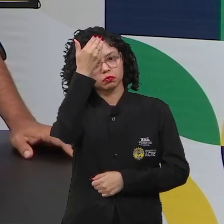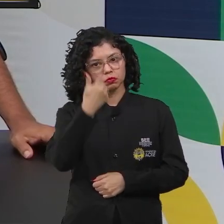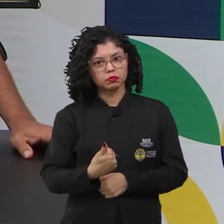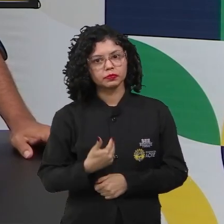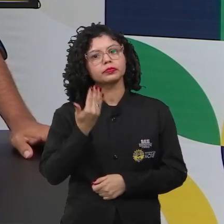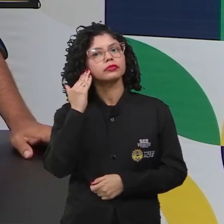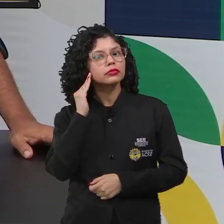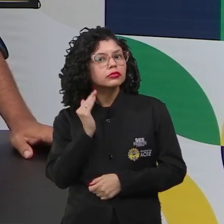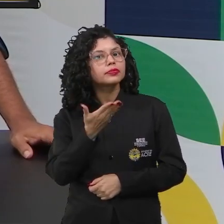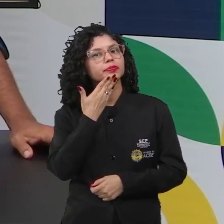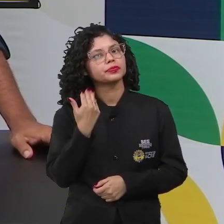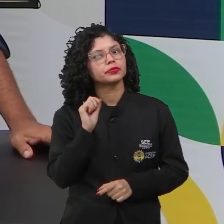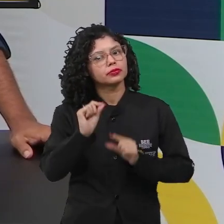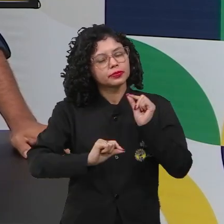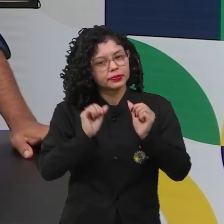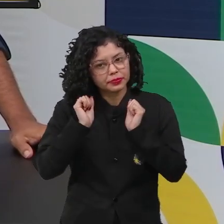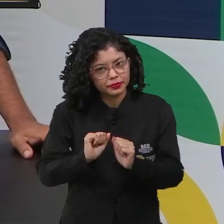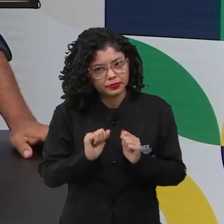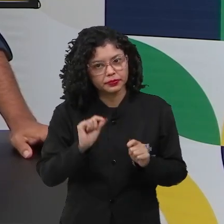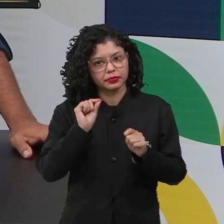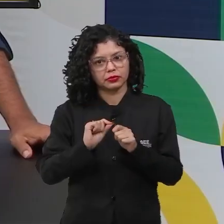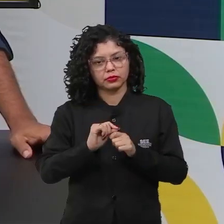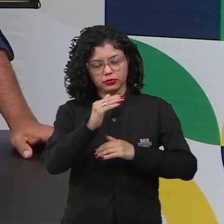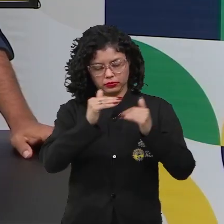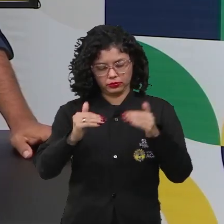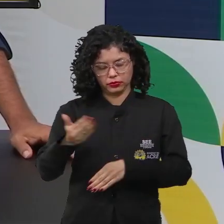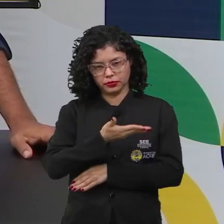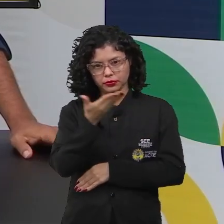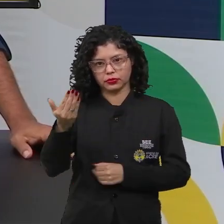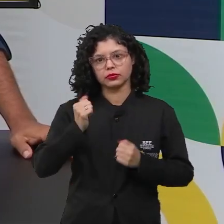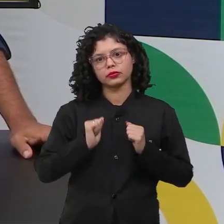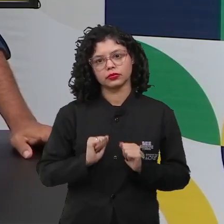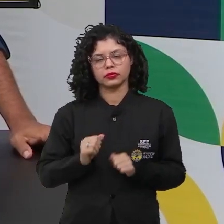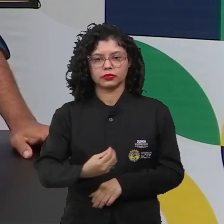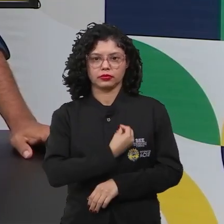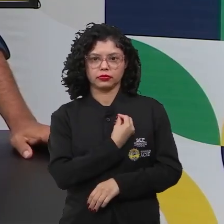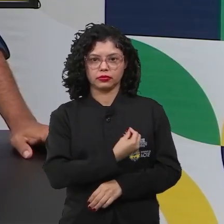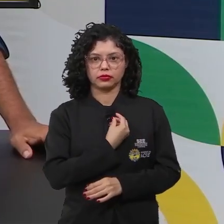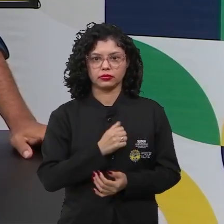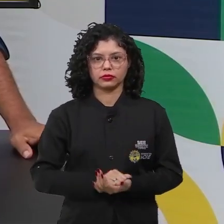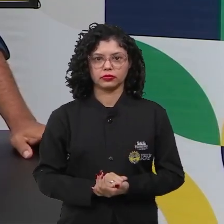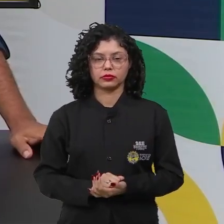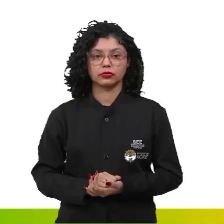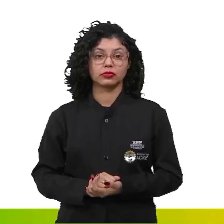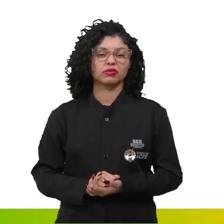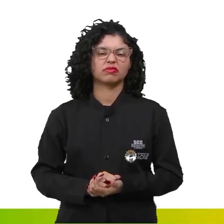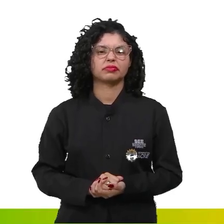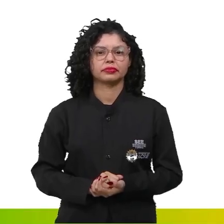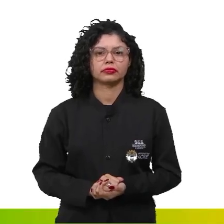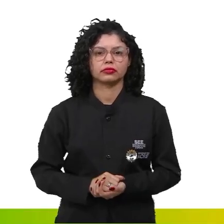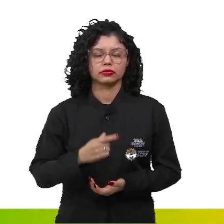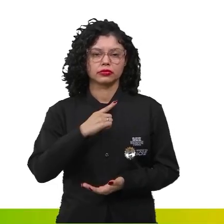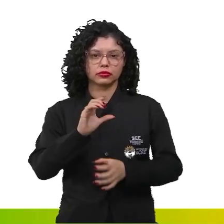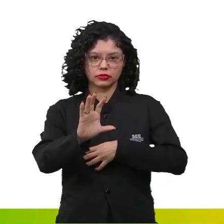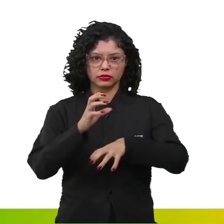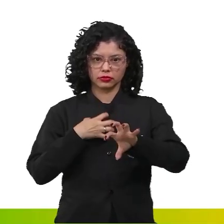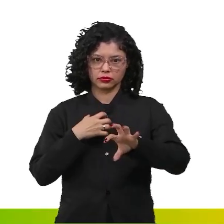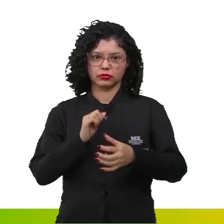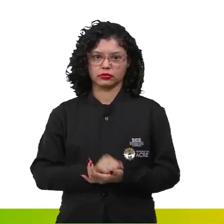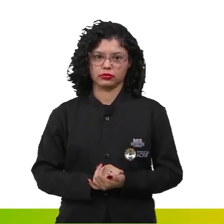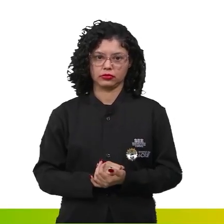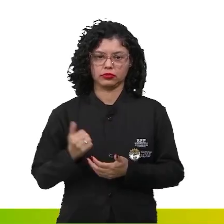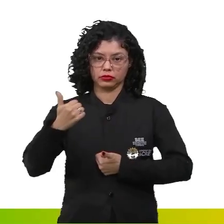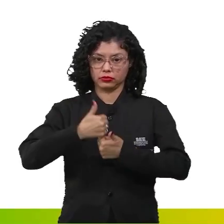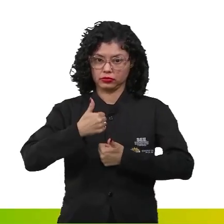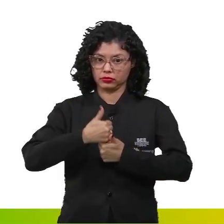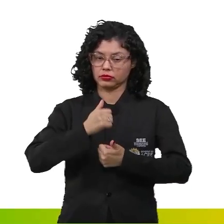para entender o que pode ser feito para que todo mundo possa vivenciar determinados tipos de práticas, tá bom? Aqui temos a empatia, que é se colocar basicamente